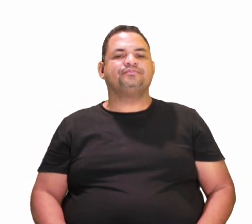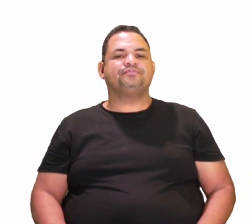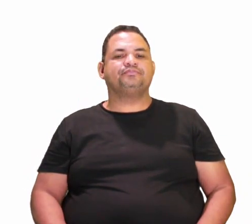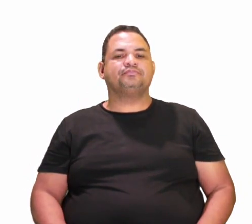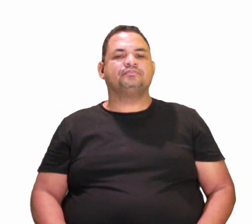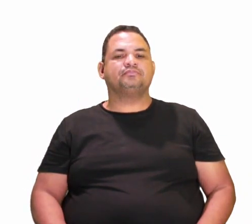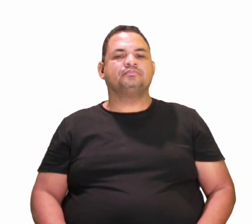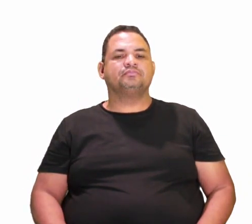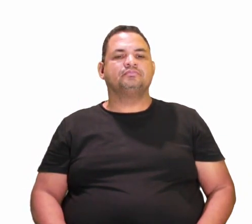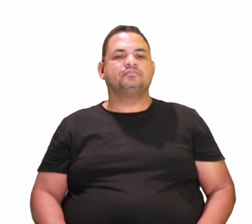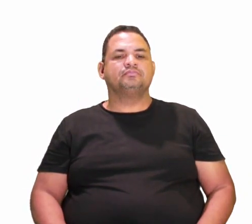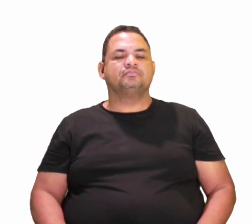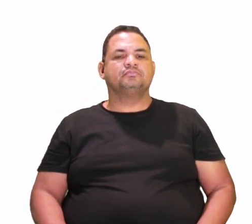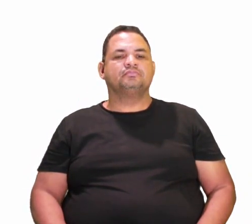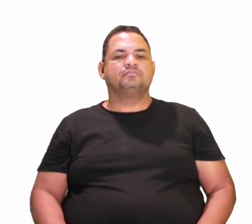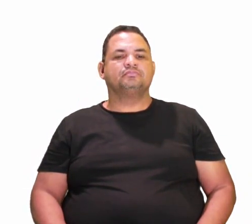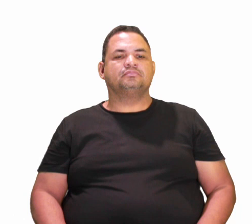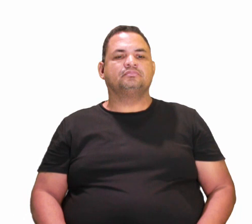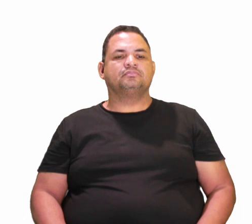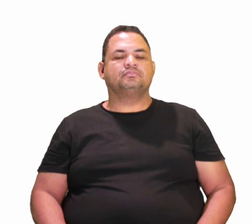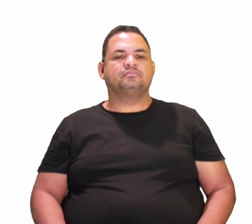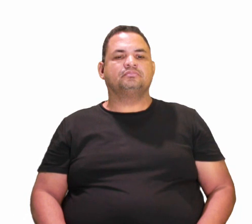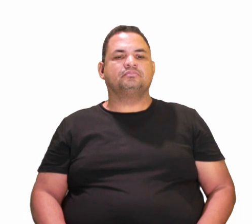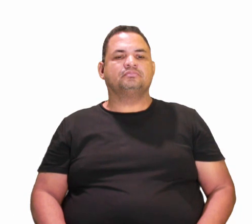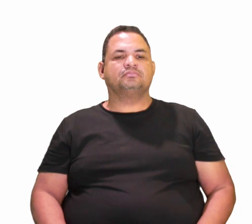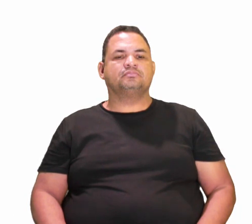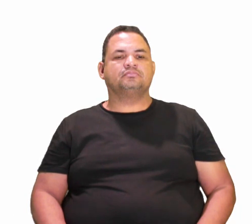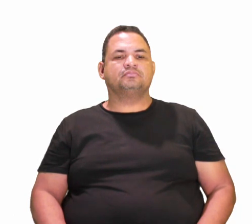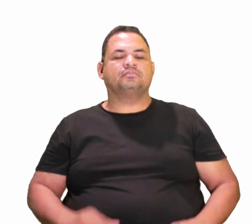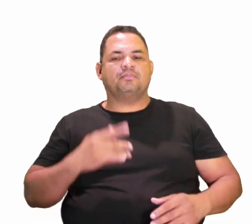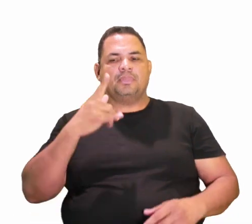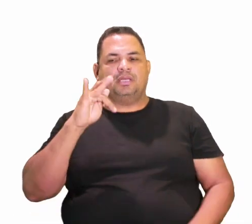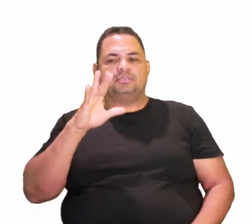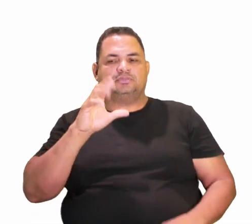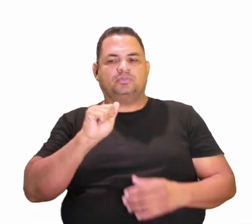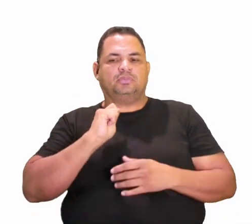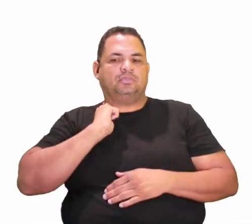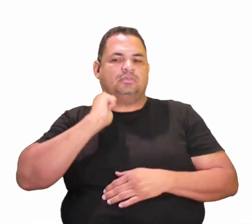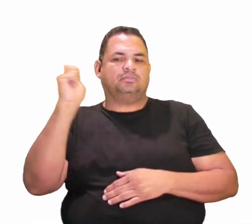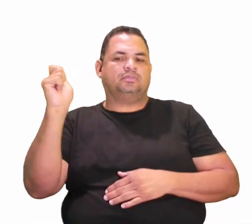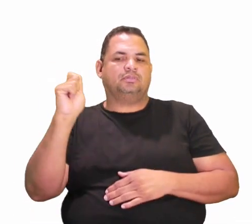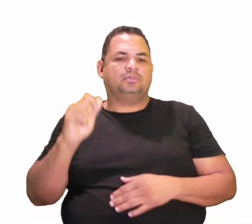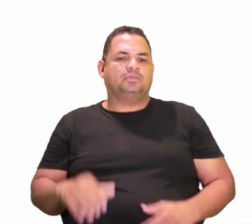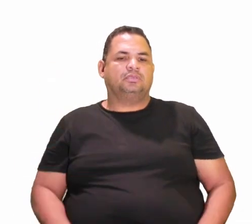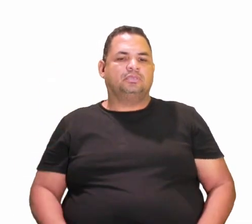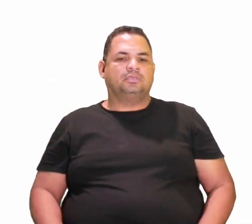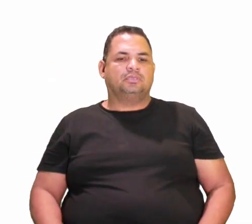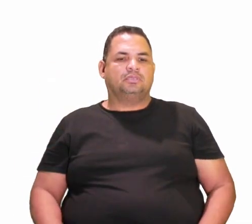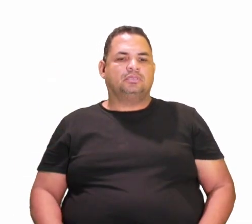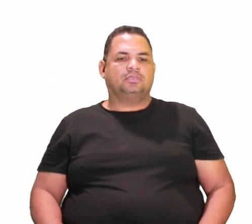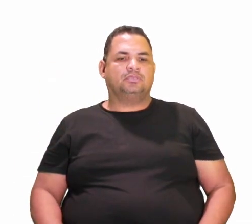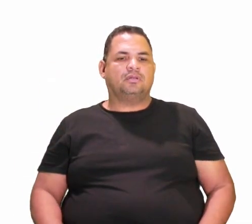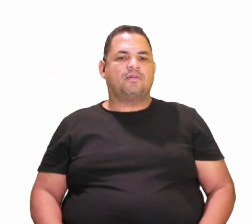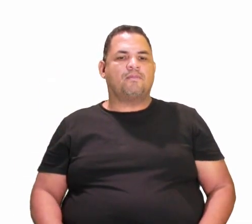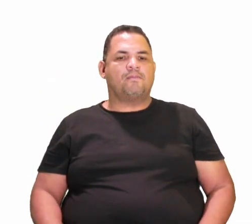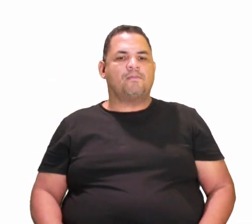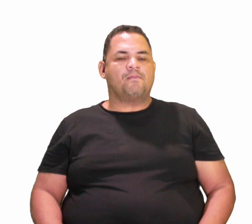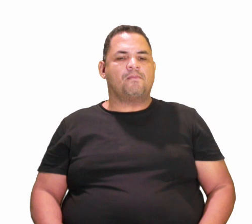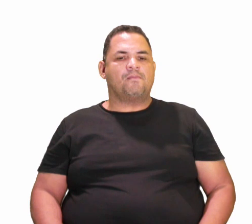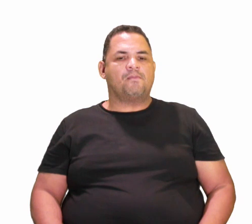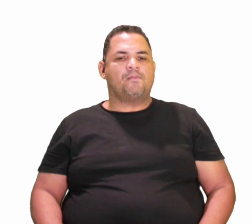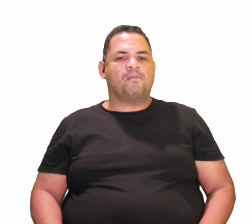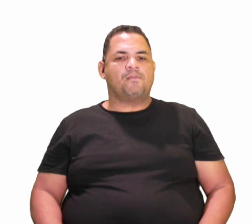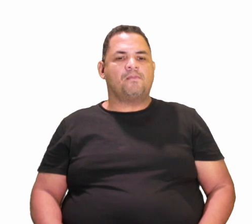comentei. Easter is in April, a Páscoa é em abril. In the USA,